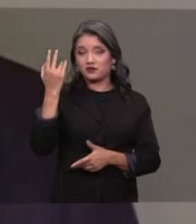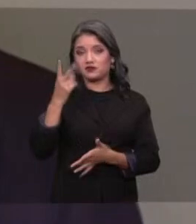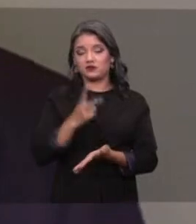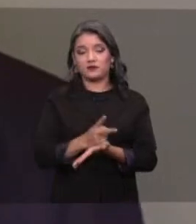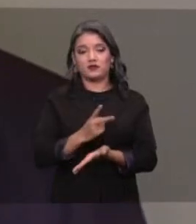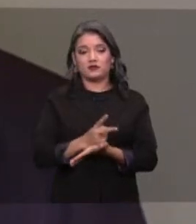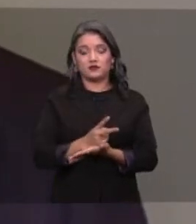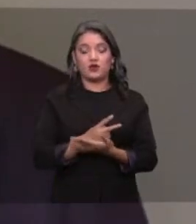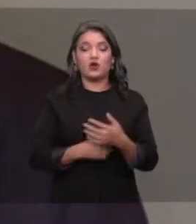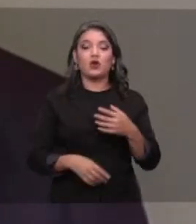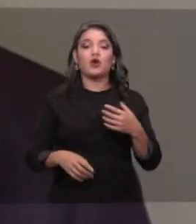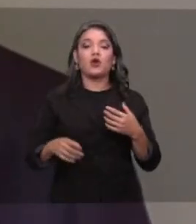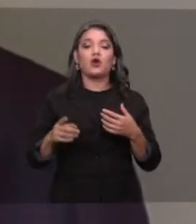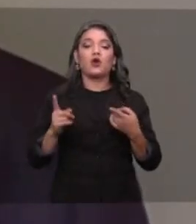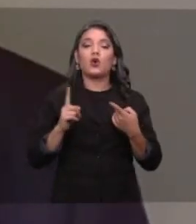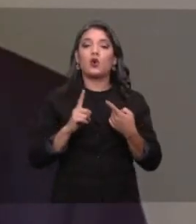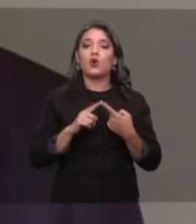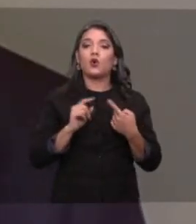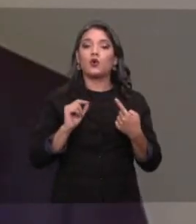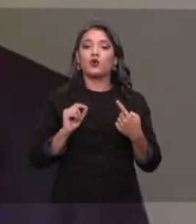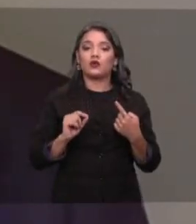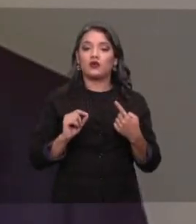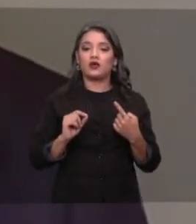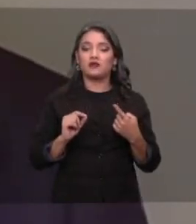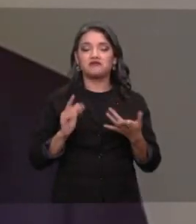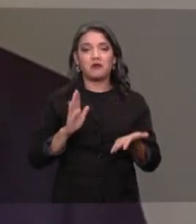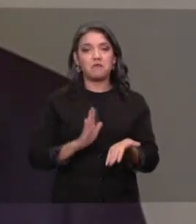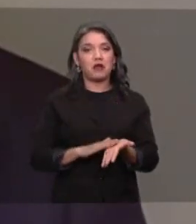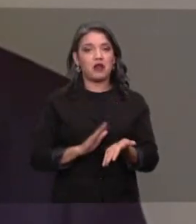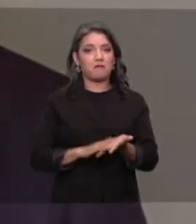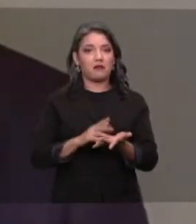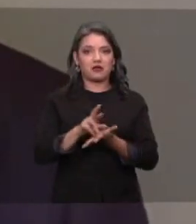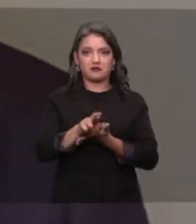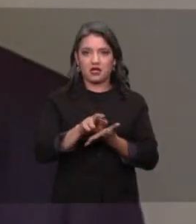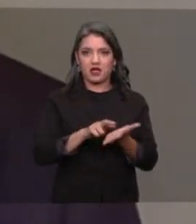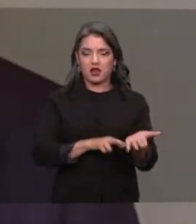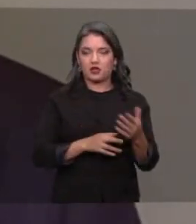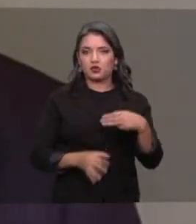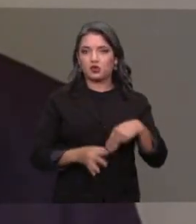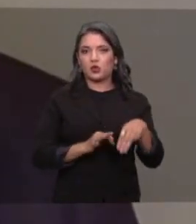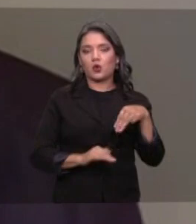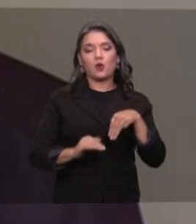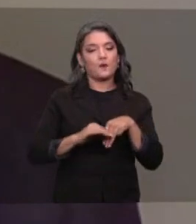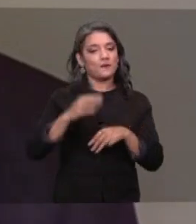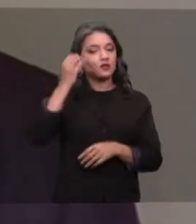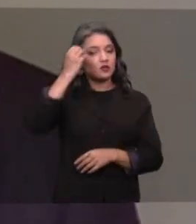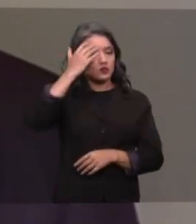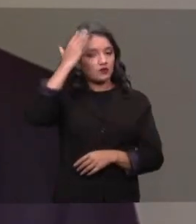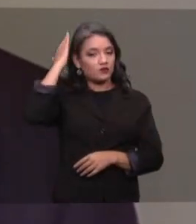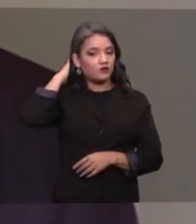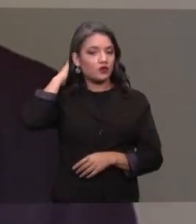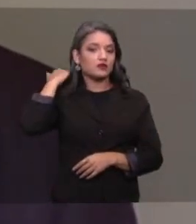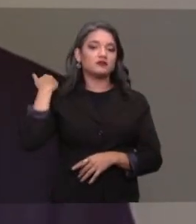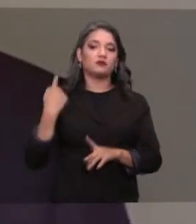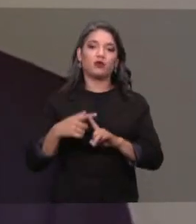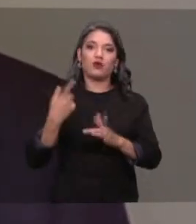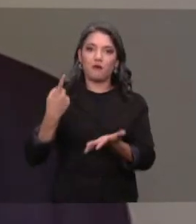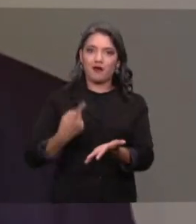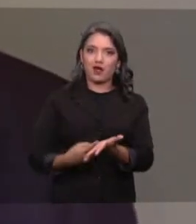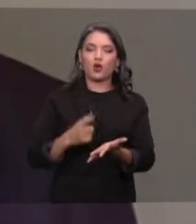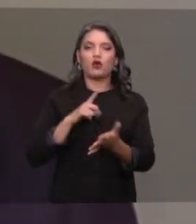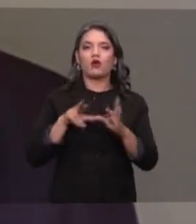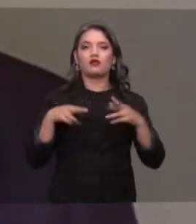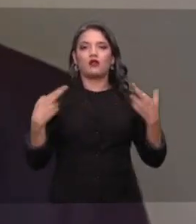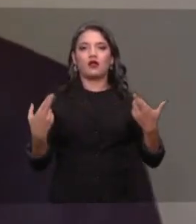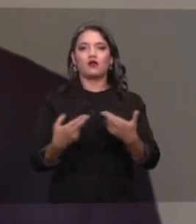início. Primeiro, louvar ministro relator, ministro Luiz Fux, pela convocação de audiência pública,